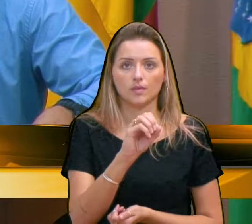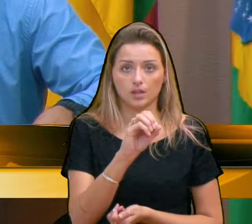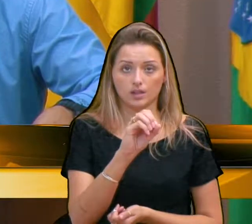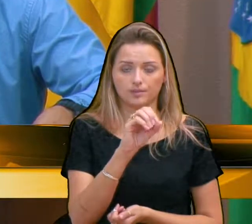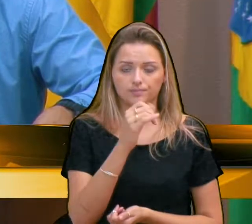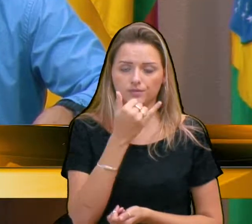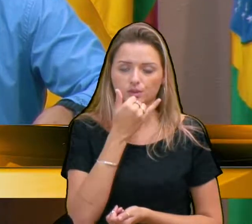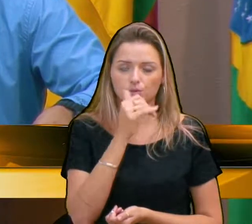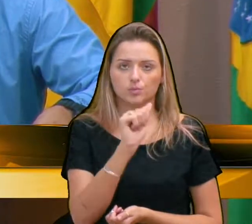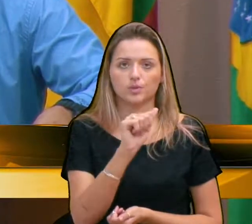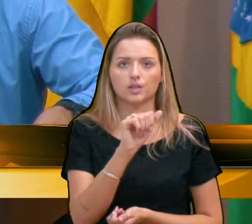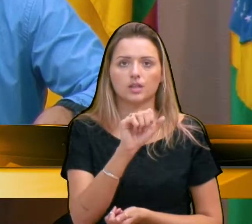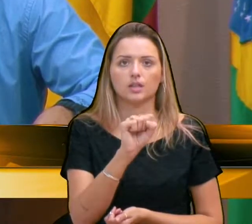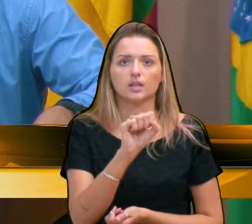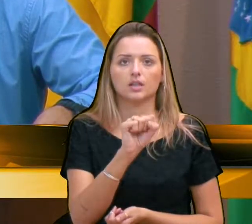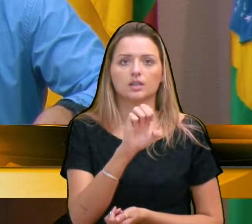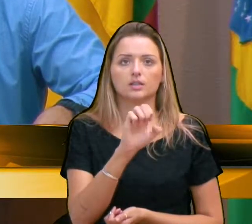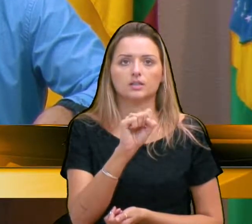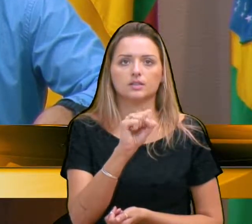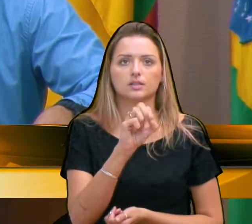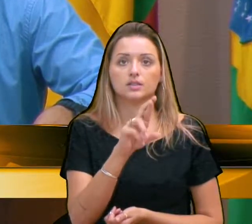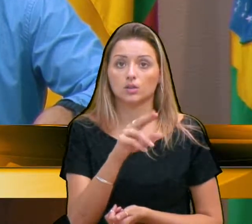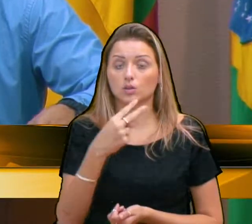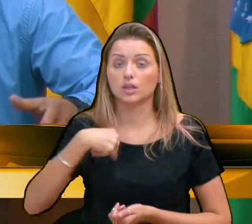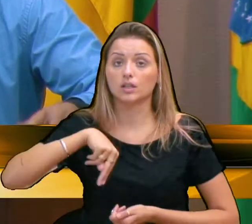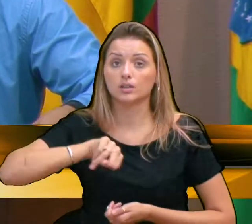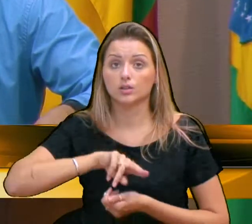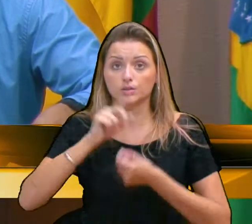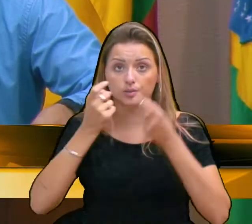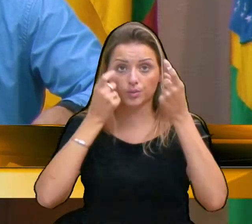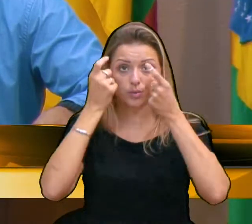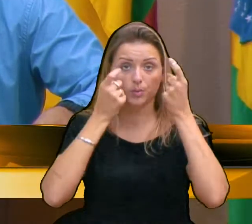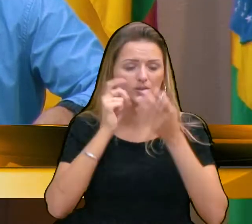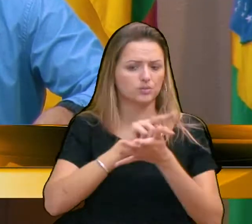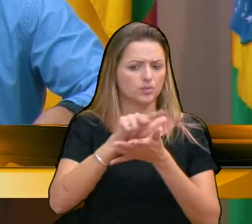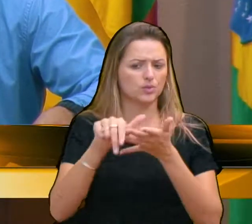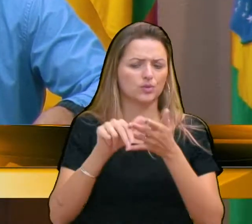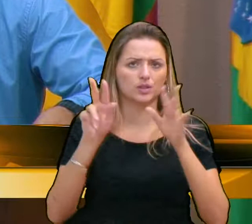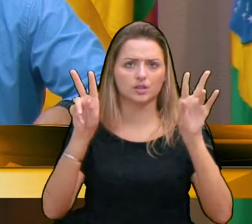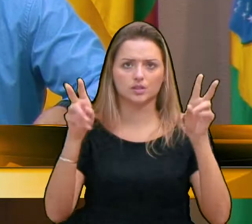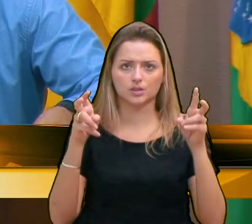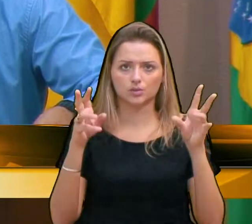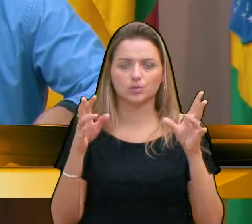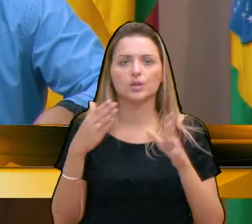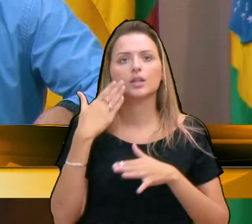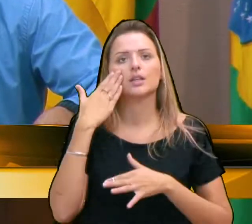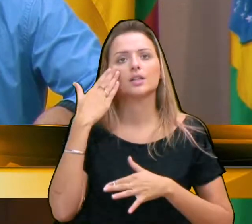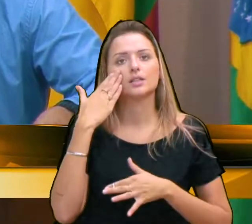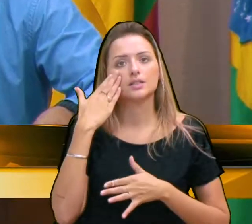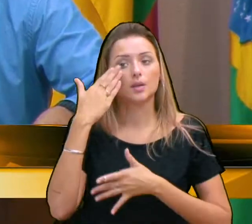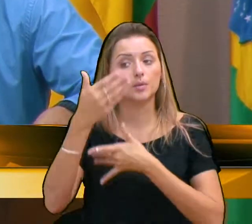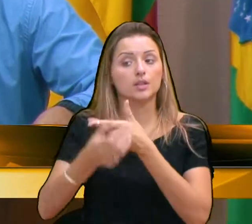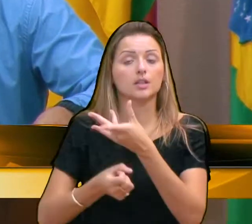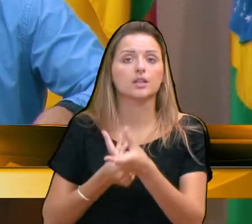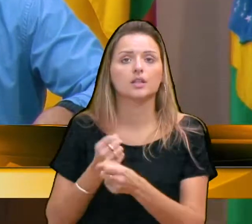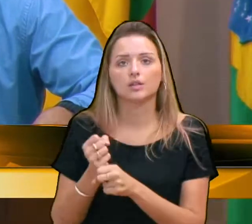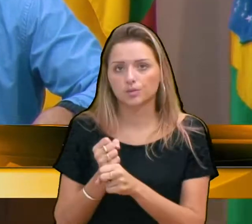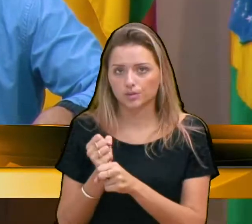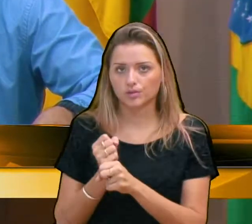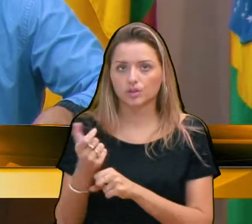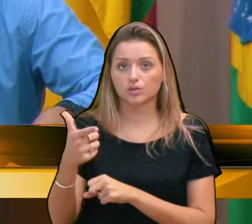desde lá atrás da telefonia, e a preocupação entre vários assuntos, que a gente sabe que a partir do ano que vem, de